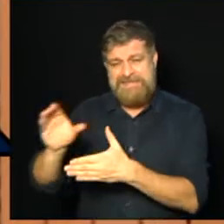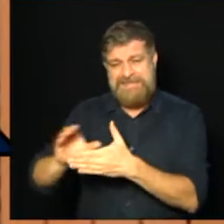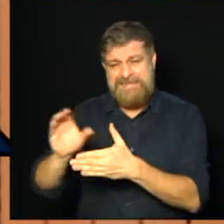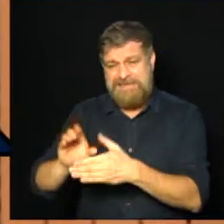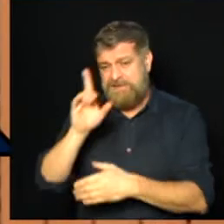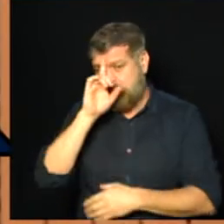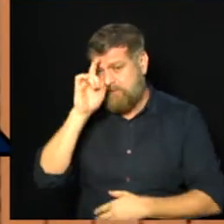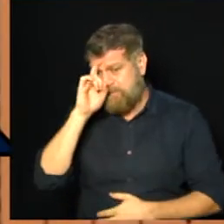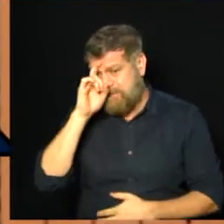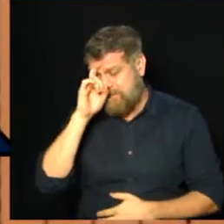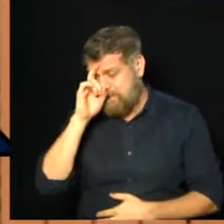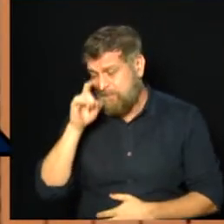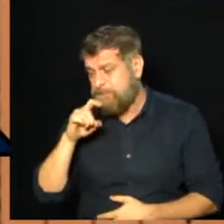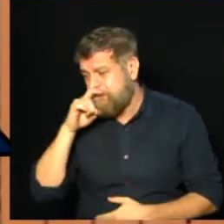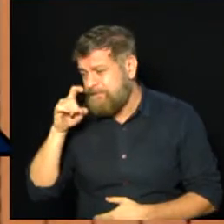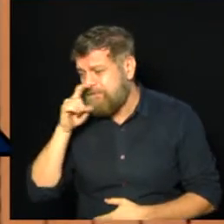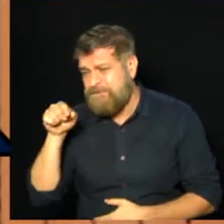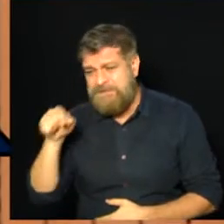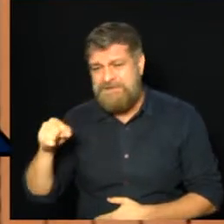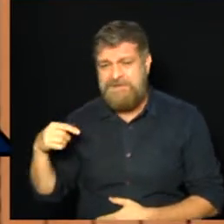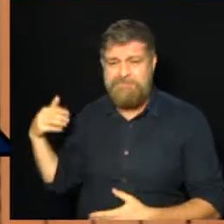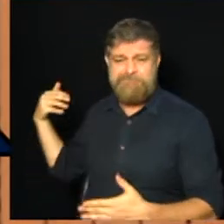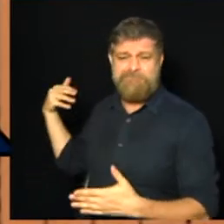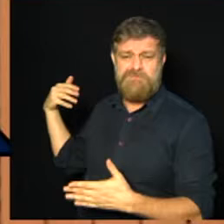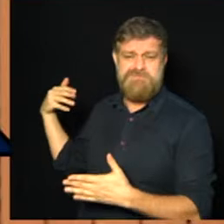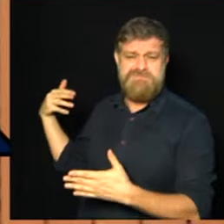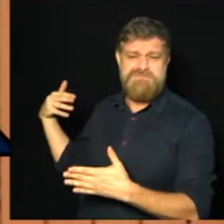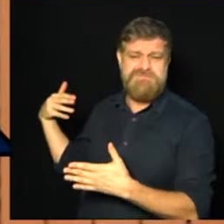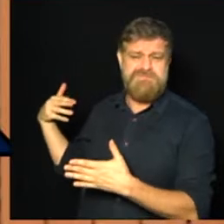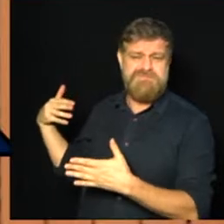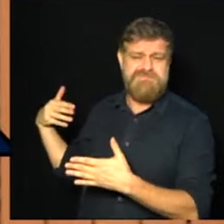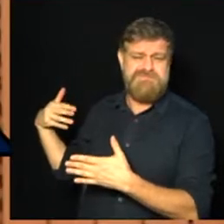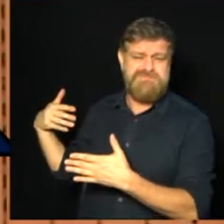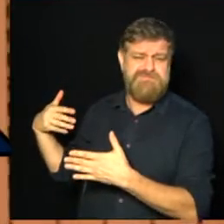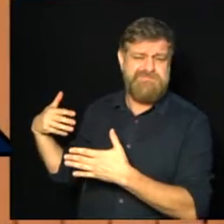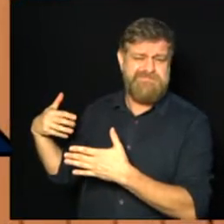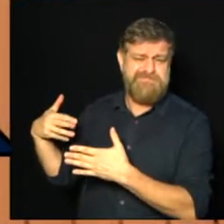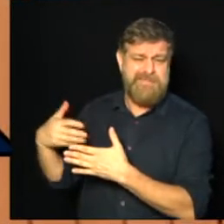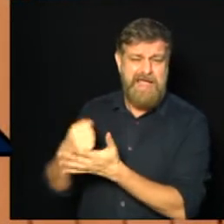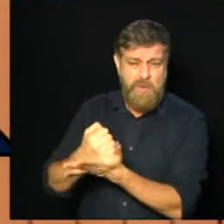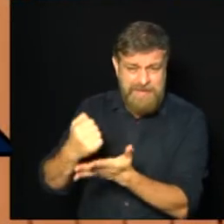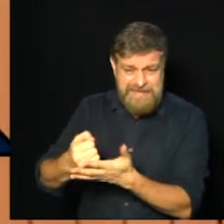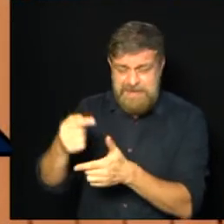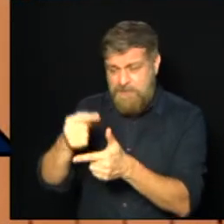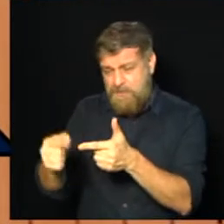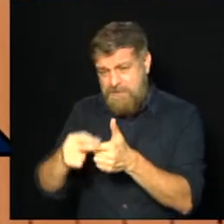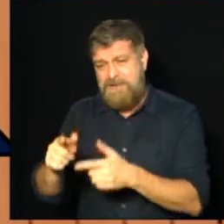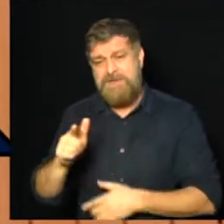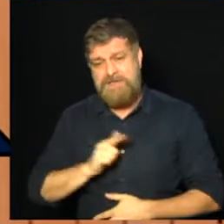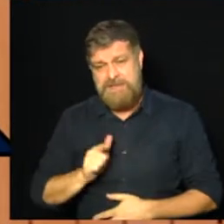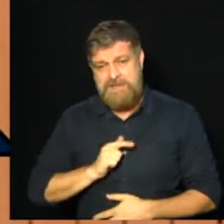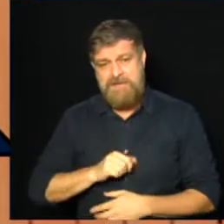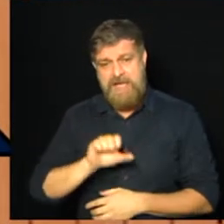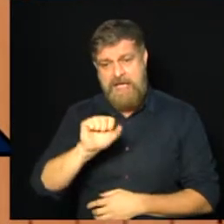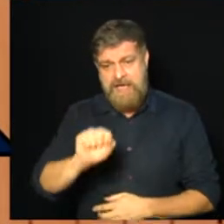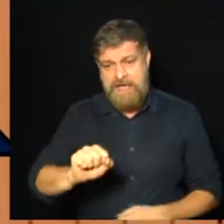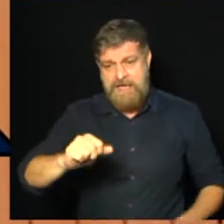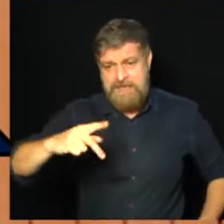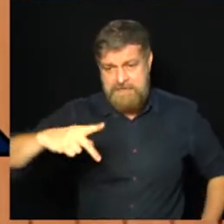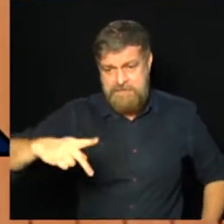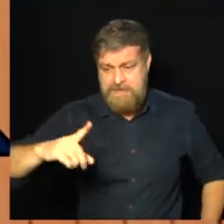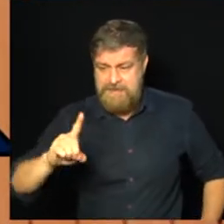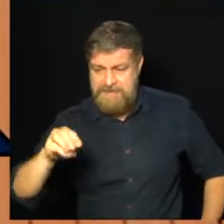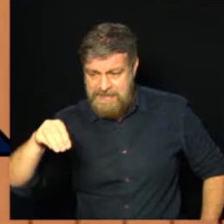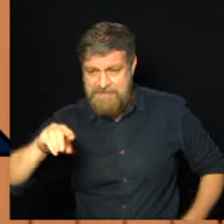Verde. É uma crise que já vinha de longa duração, que teve problemas na contratação com a SPDM, e depois